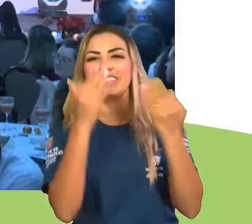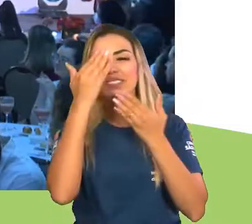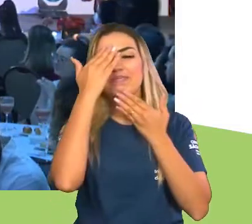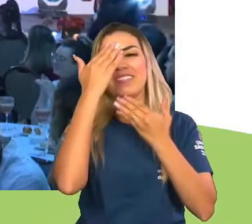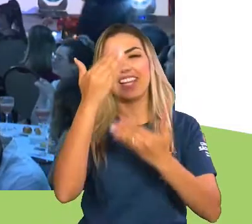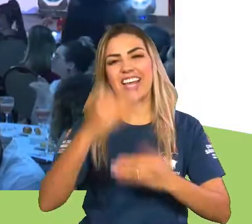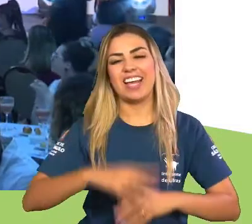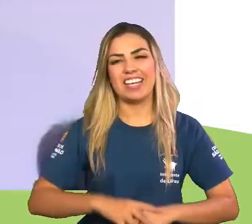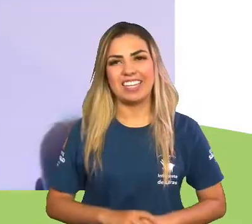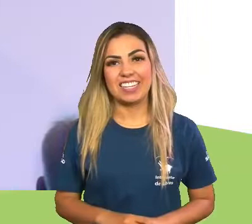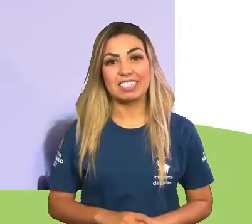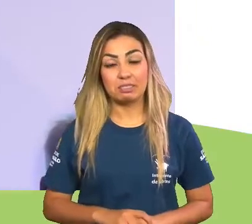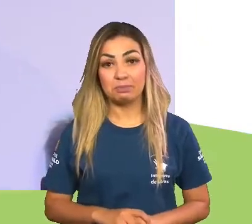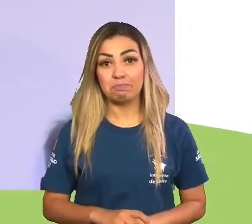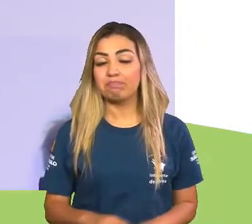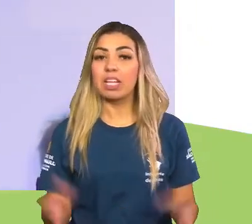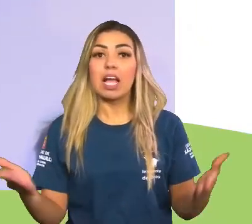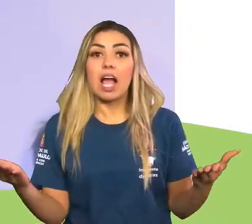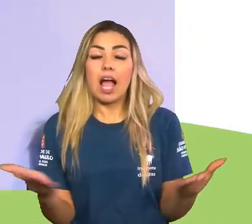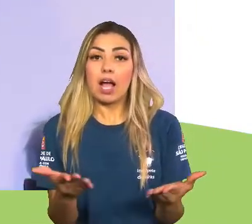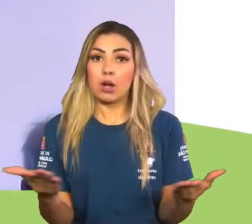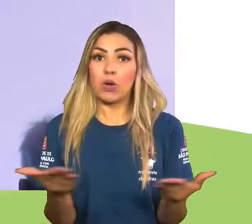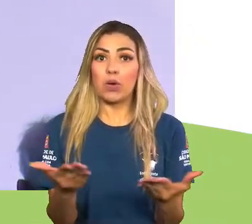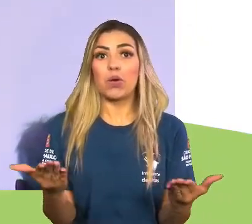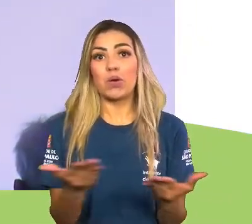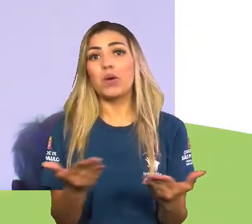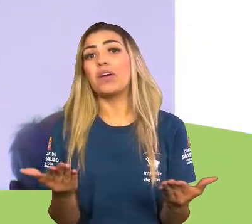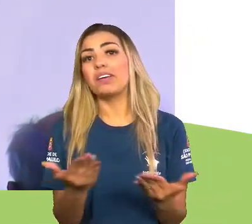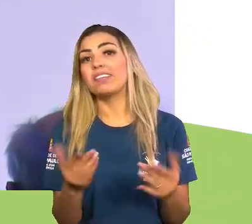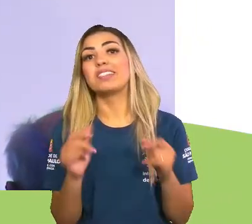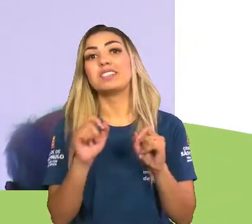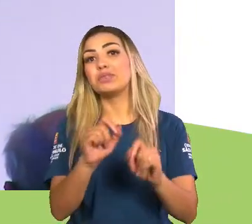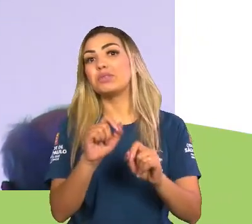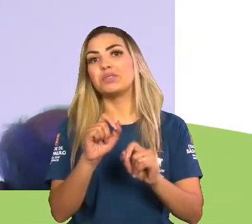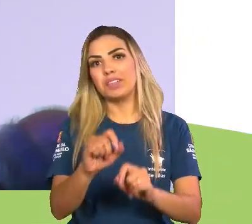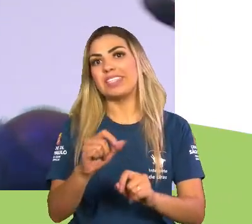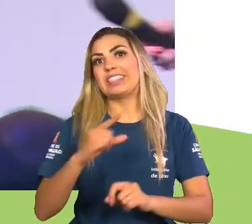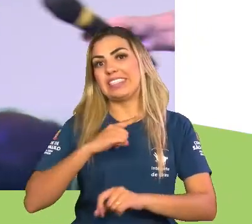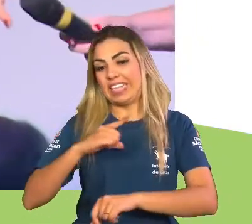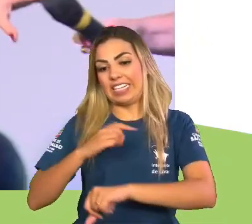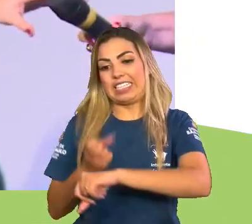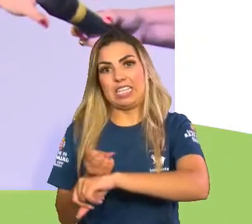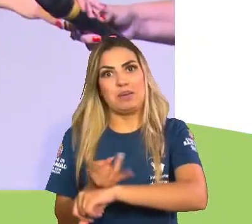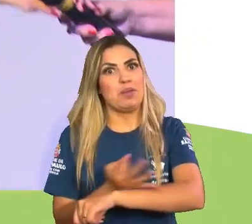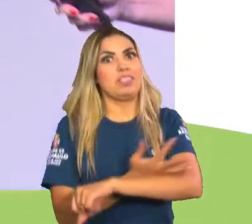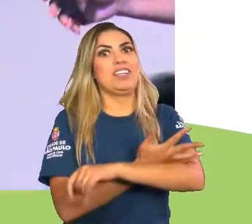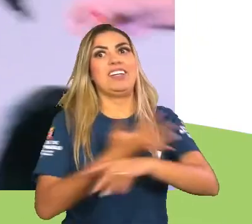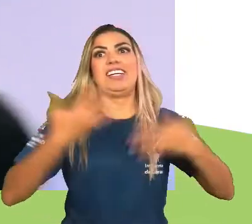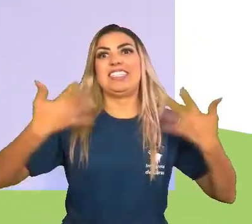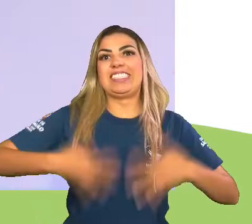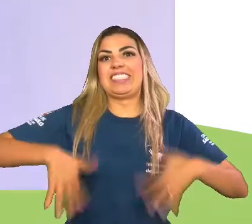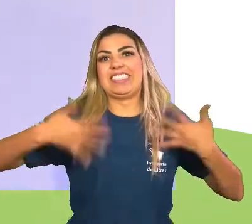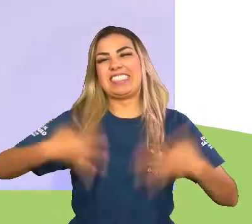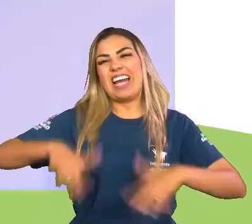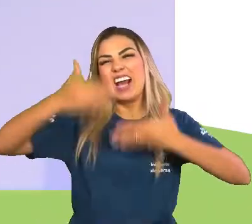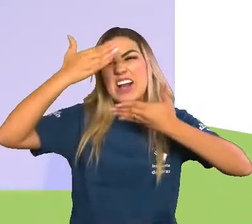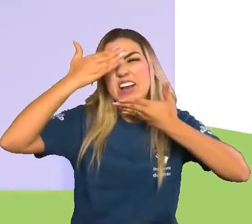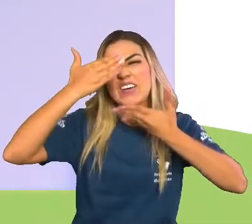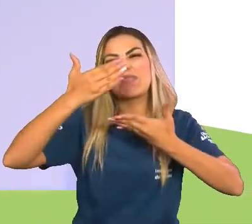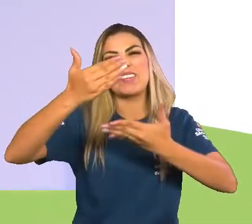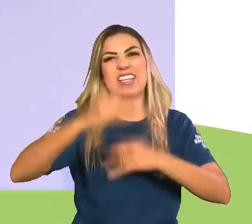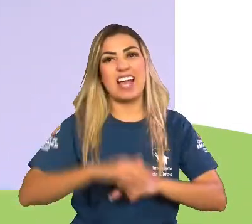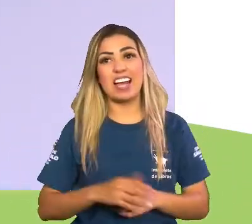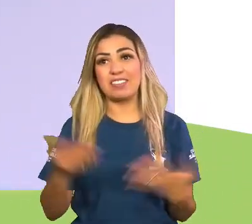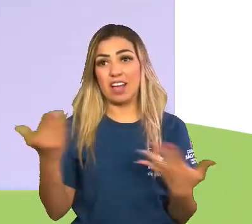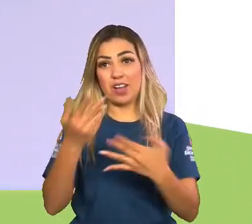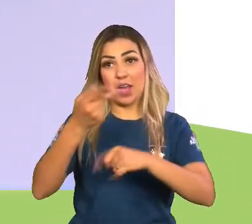Bom, gente, e como sempre, nós temos altíssimas doses de emoção. Muito obrigada. No Prêmio Gente Rara não tem